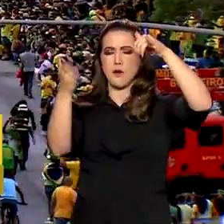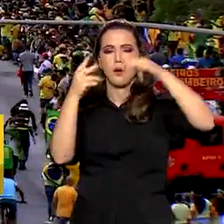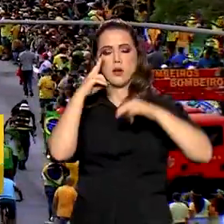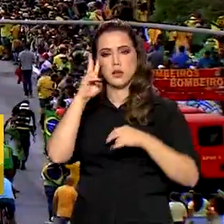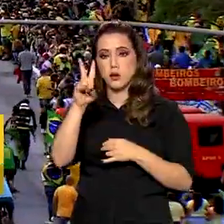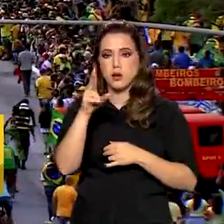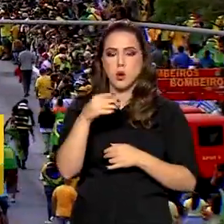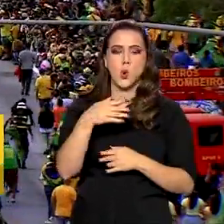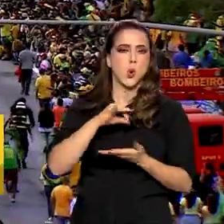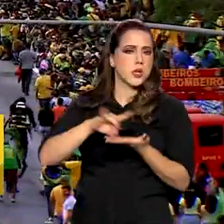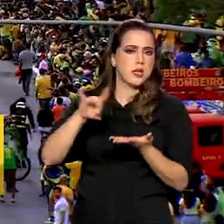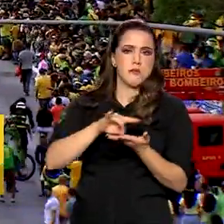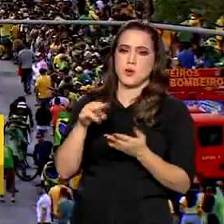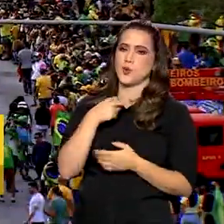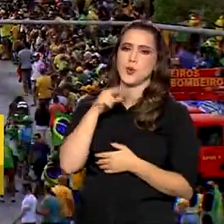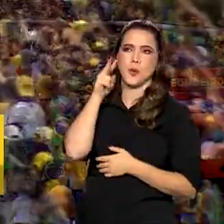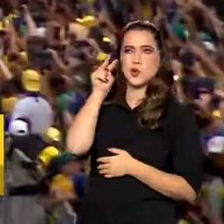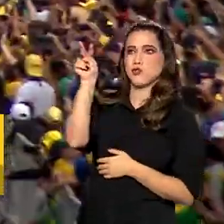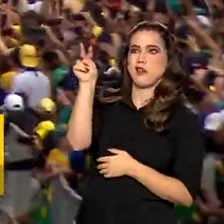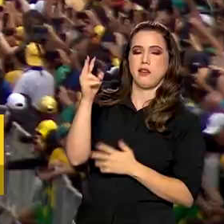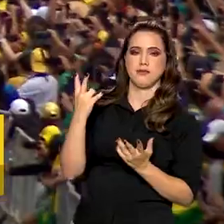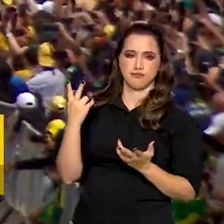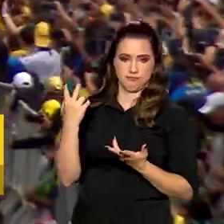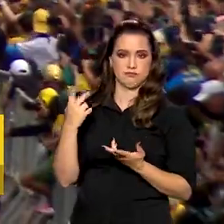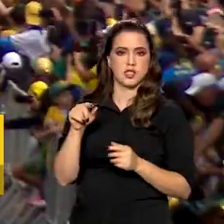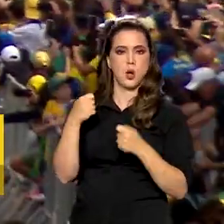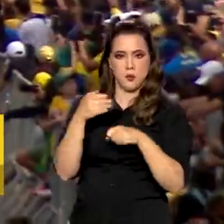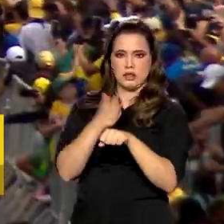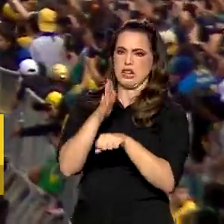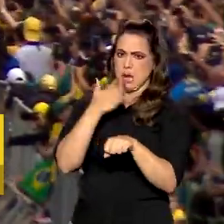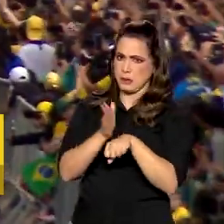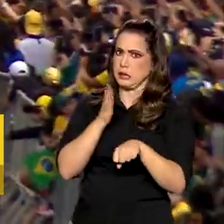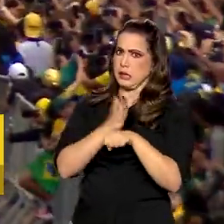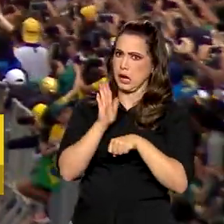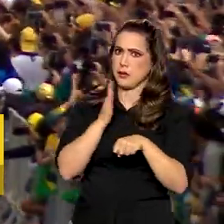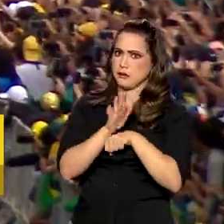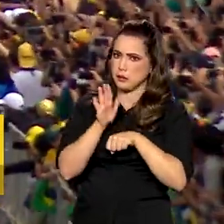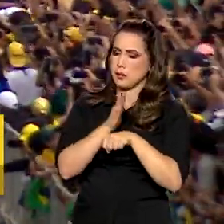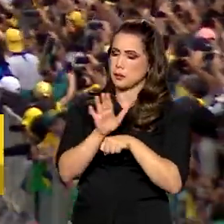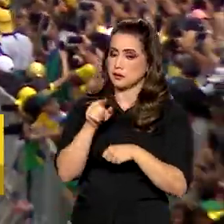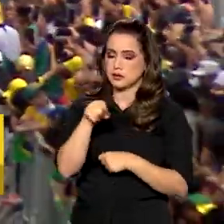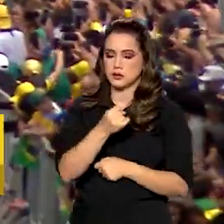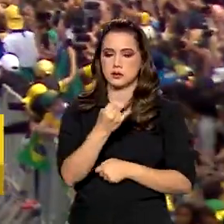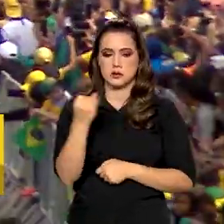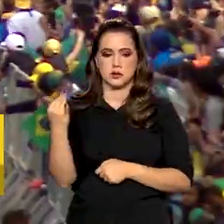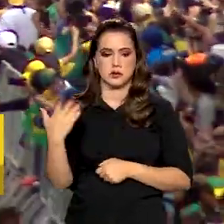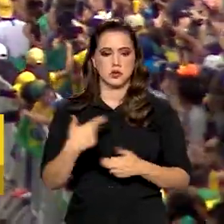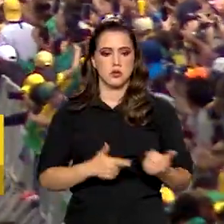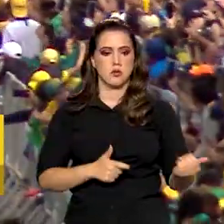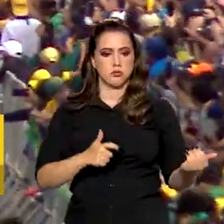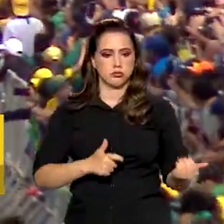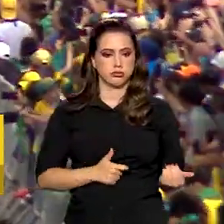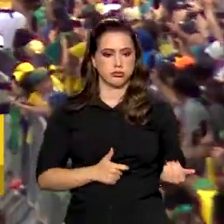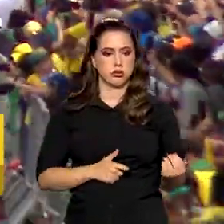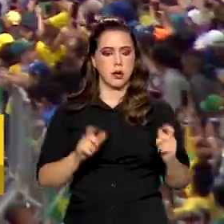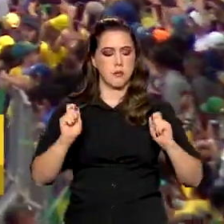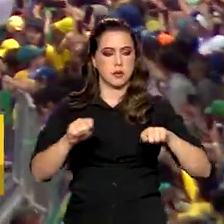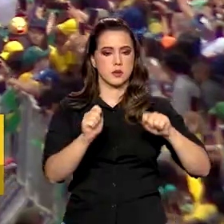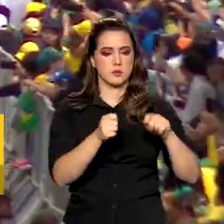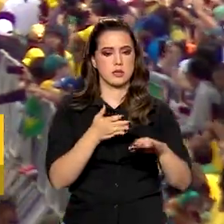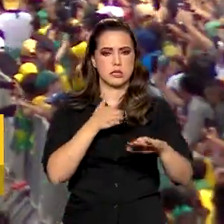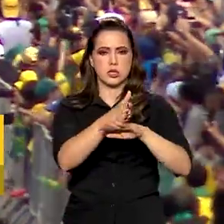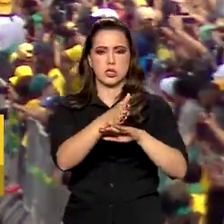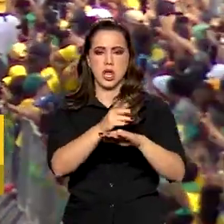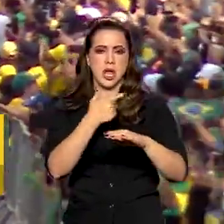elementos altamente treinados, muito treinados e dotados de diversos tipos de armamento, tem capacidade para fazer